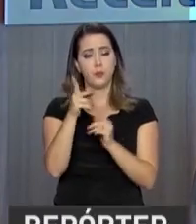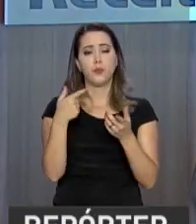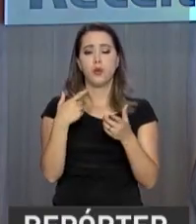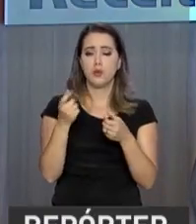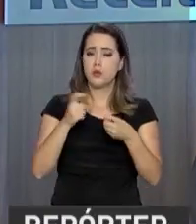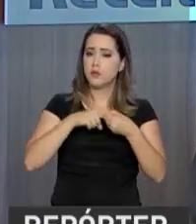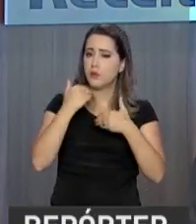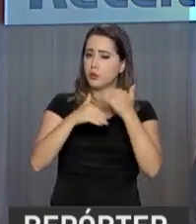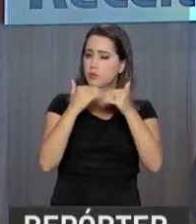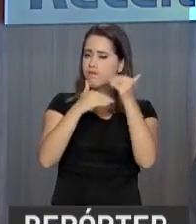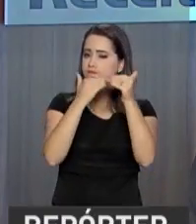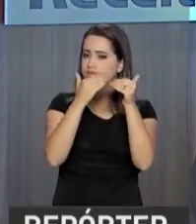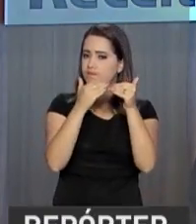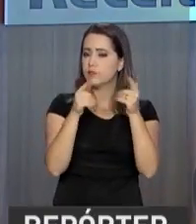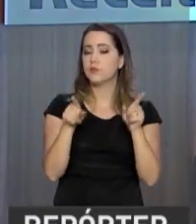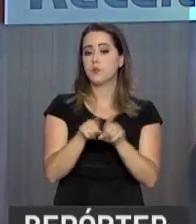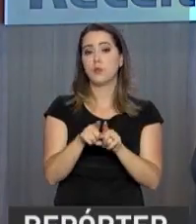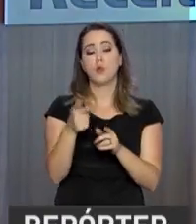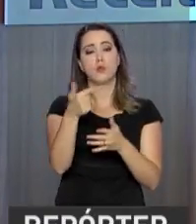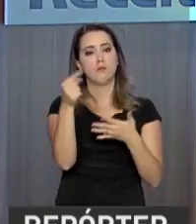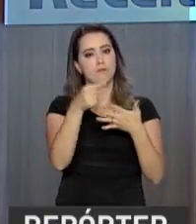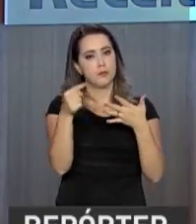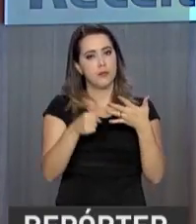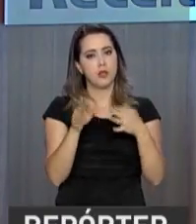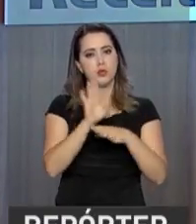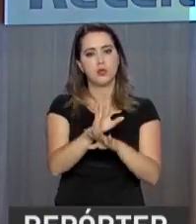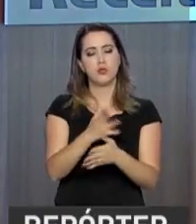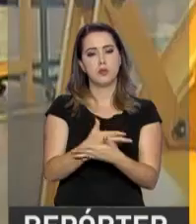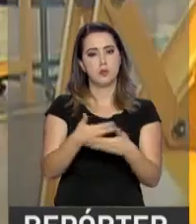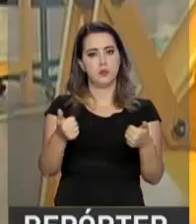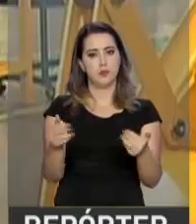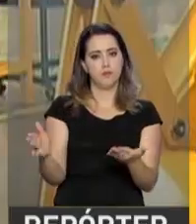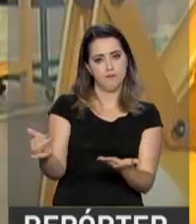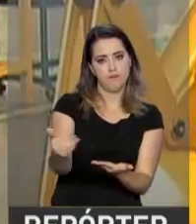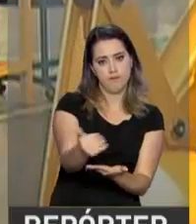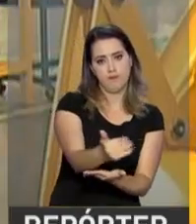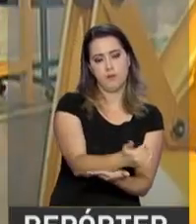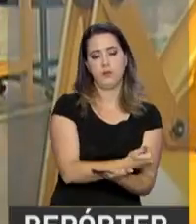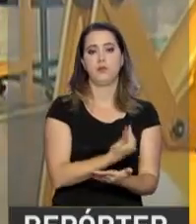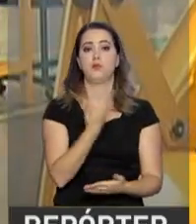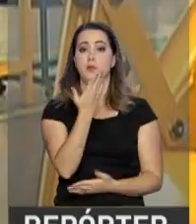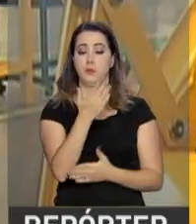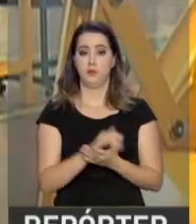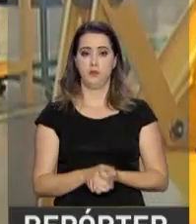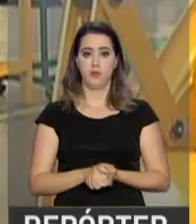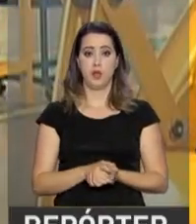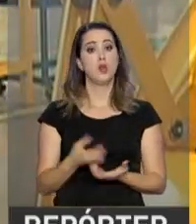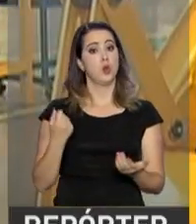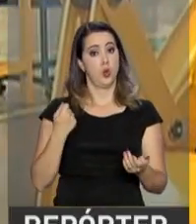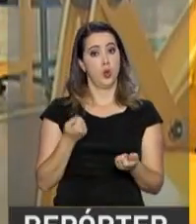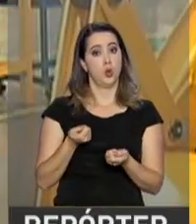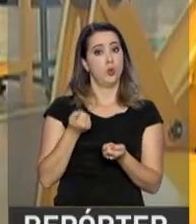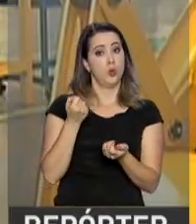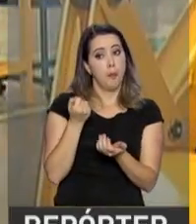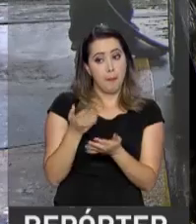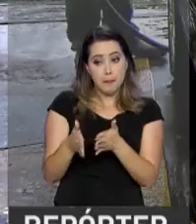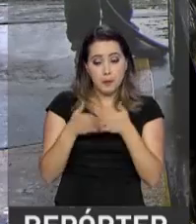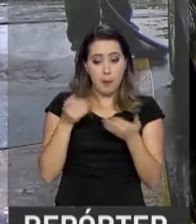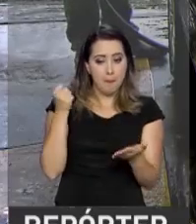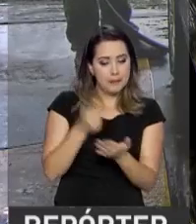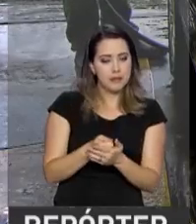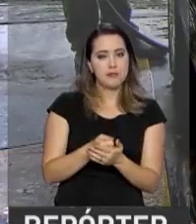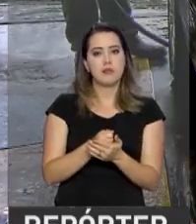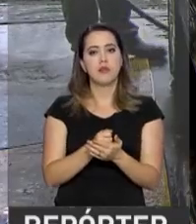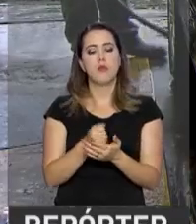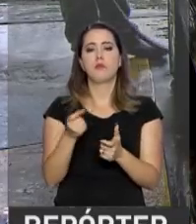da economia outros fatores contribuíram para o resultado entre eles ações de cobranças junto a devedores o